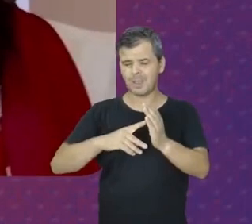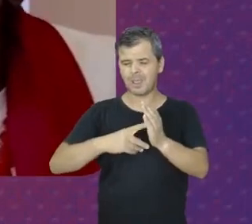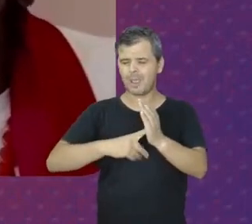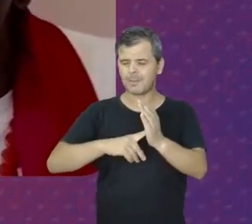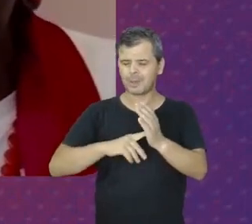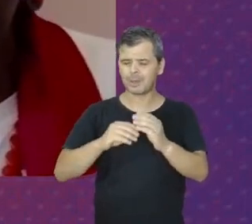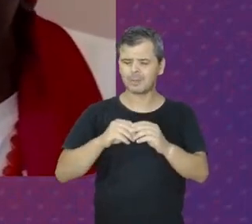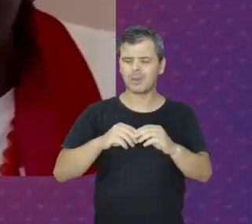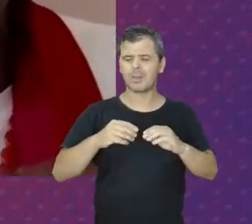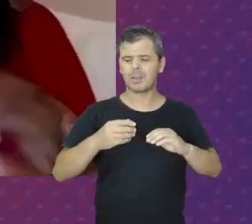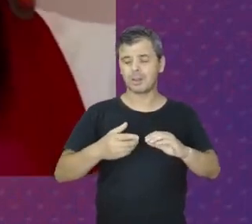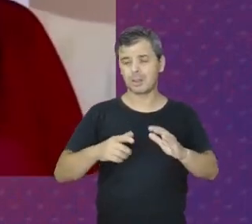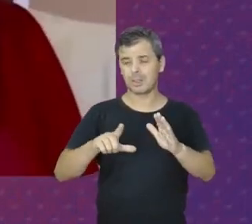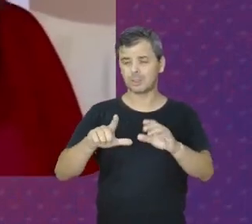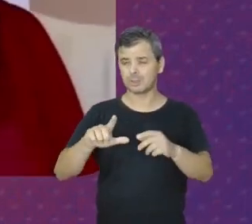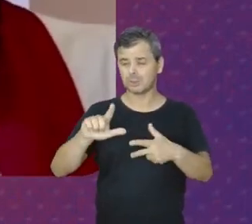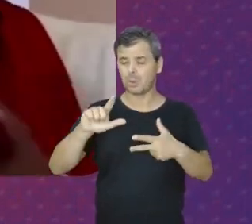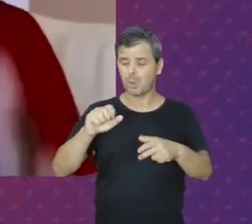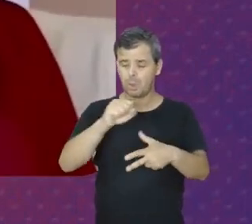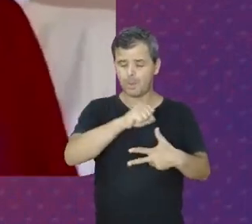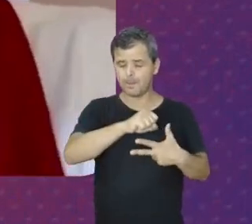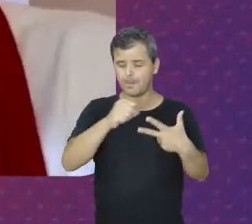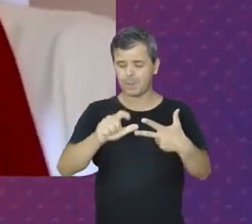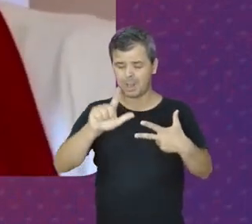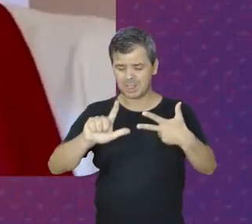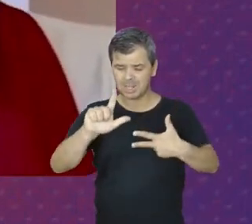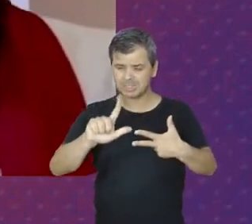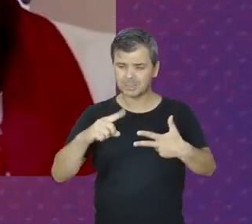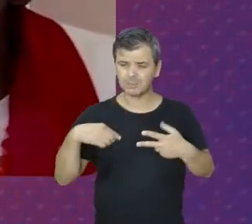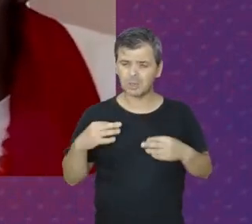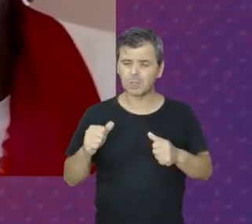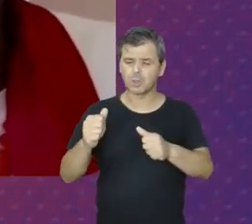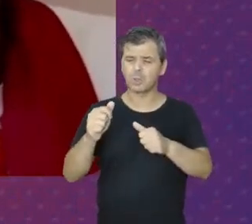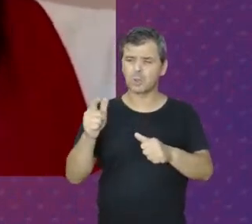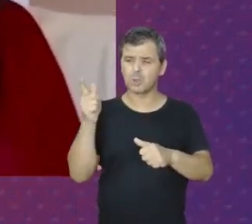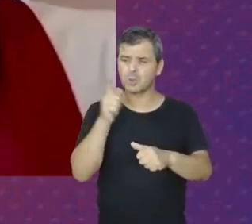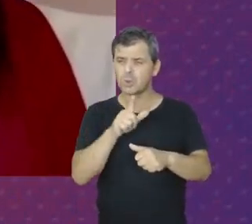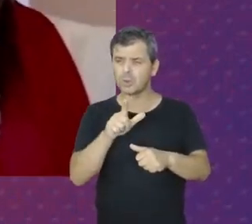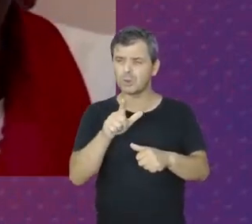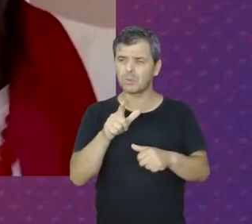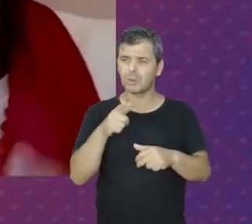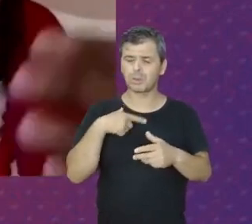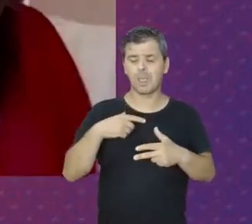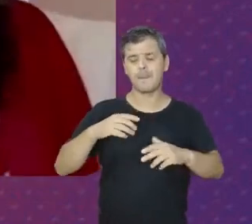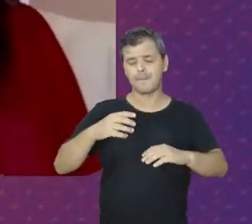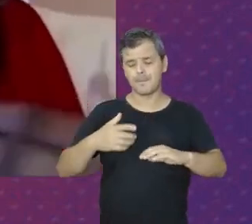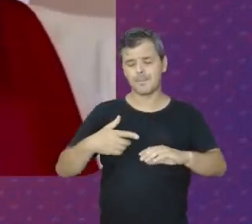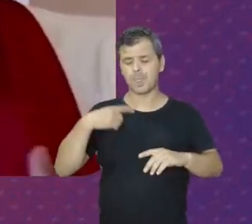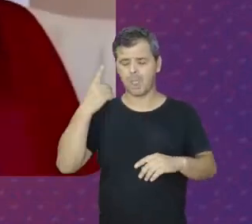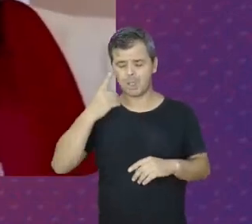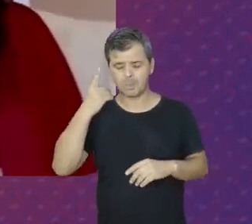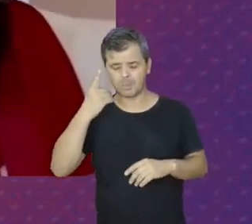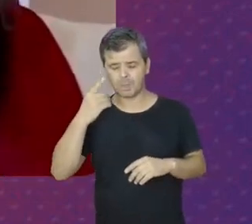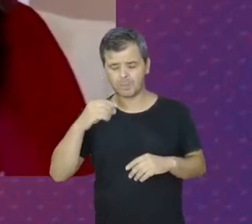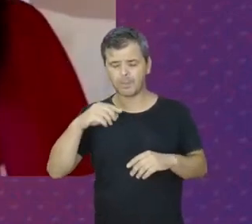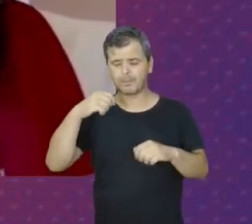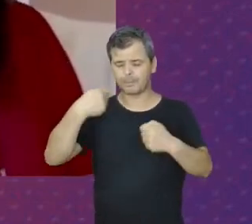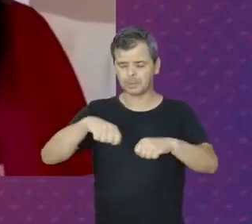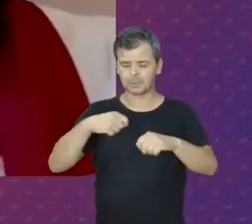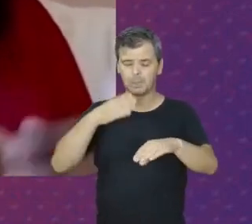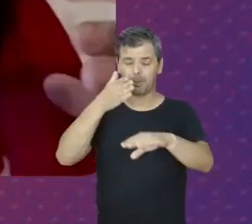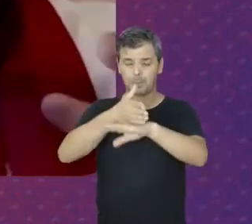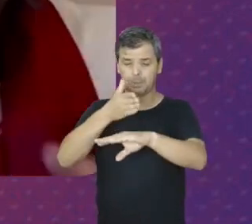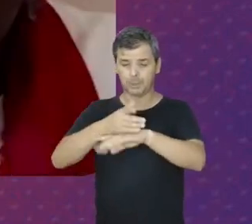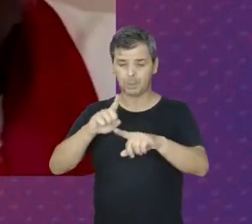câmaras legislativas, em todos os lugares que tenham possibilidade de termos parlamentares. É necessário que a gente esteja